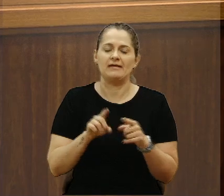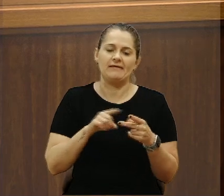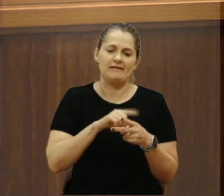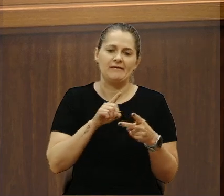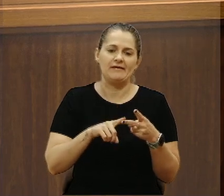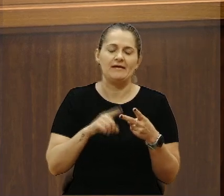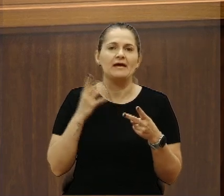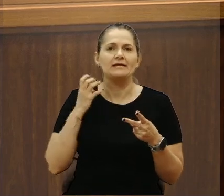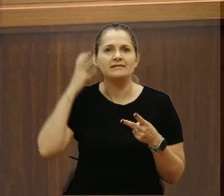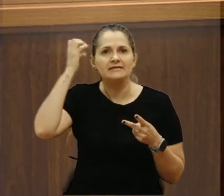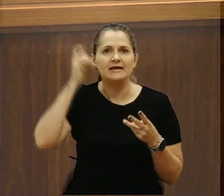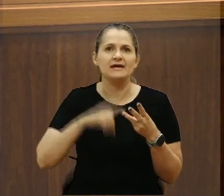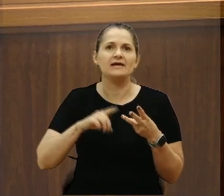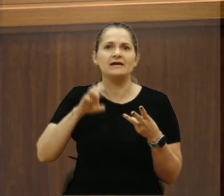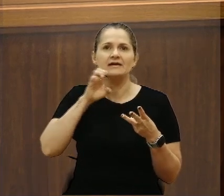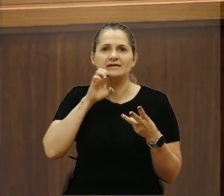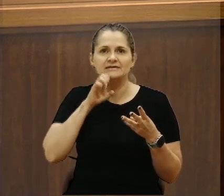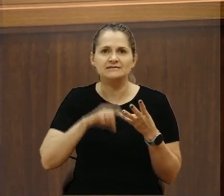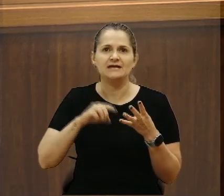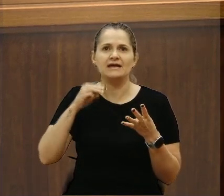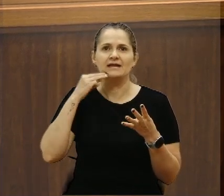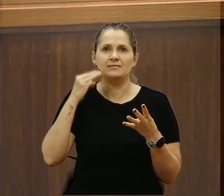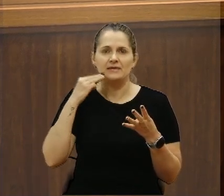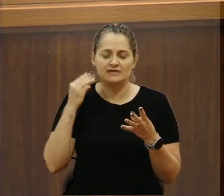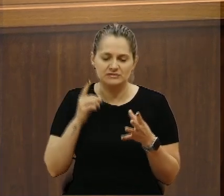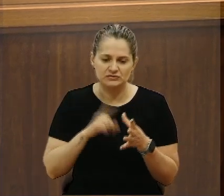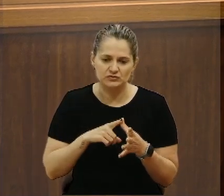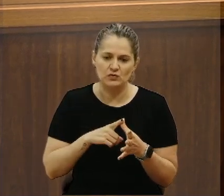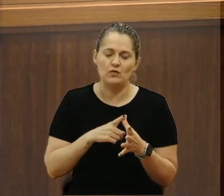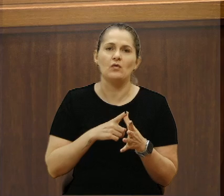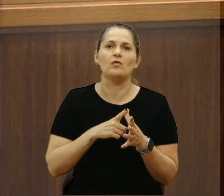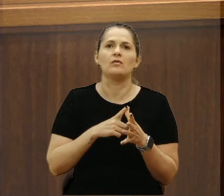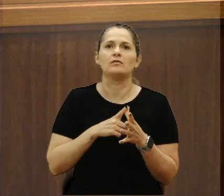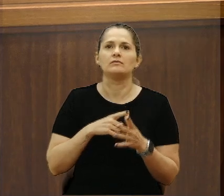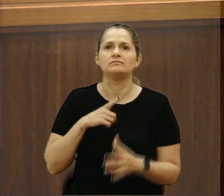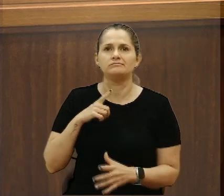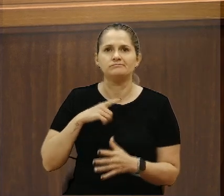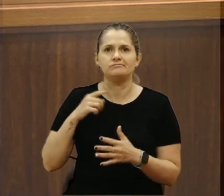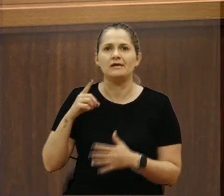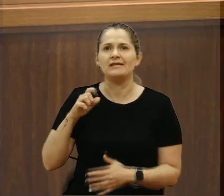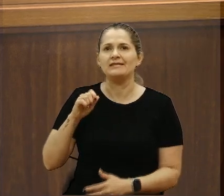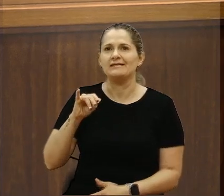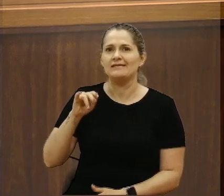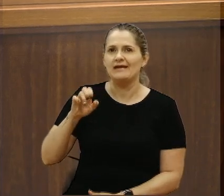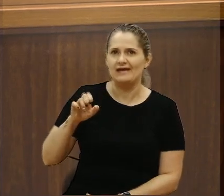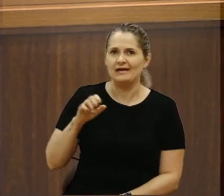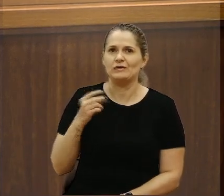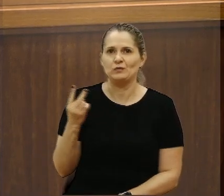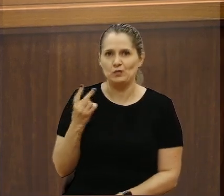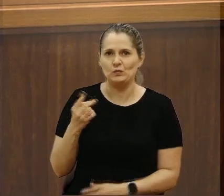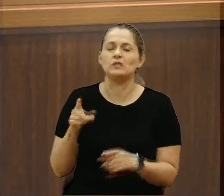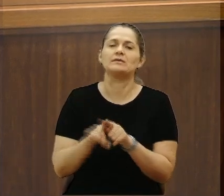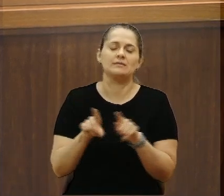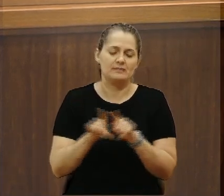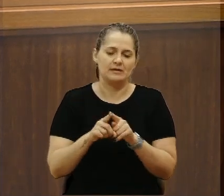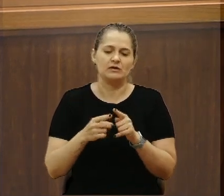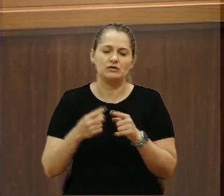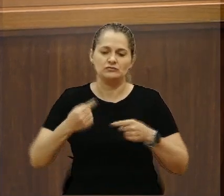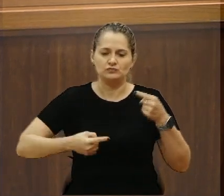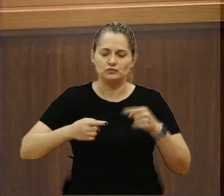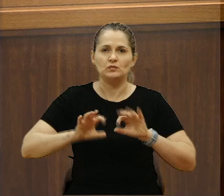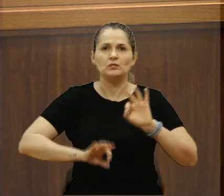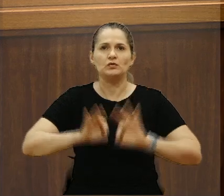Melo, Estela Balardim, Marisol Santos e Sandra Boneto. Nós discutimos esse projeto em